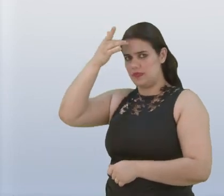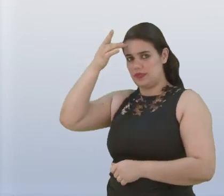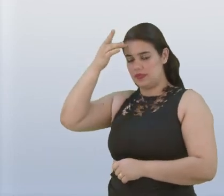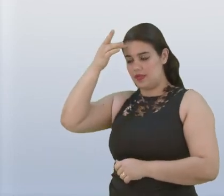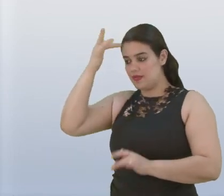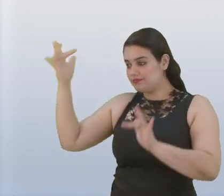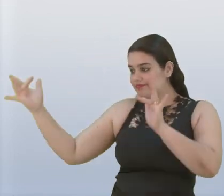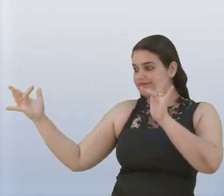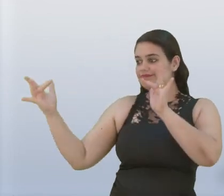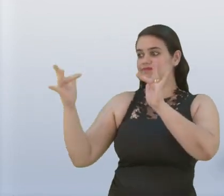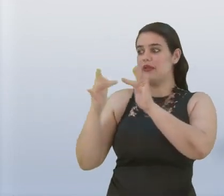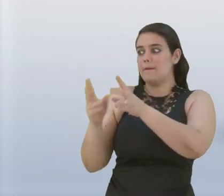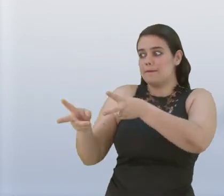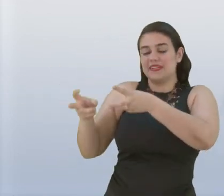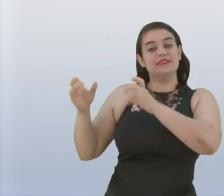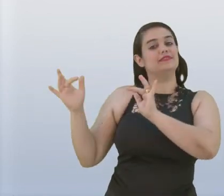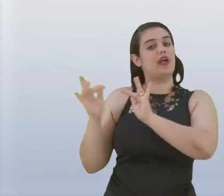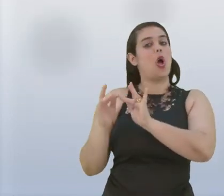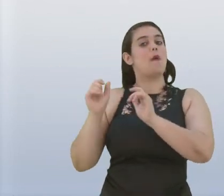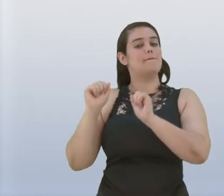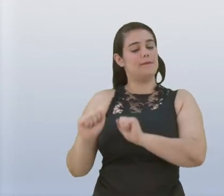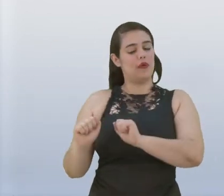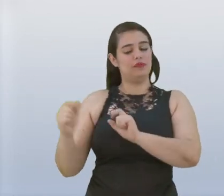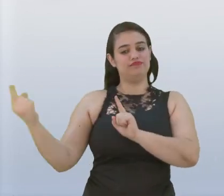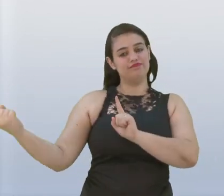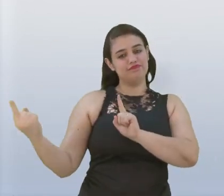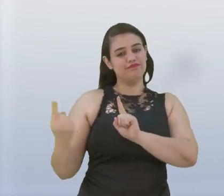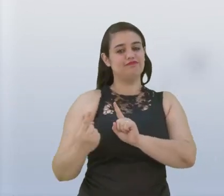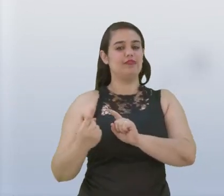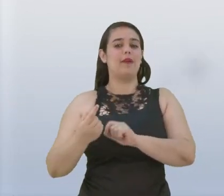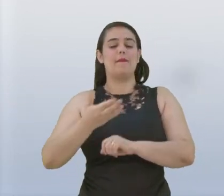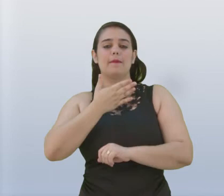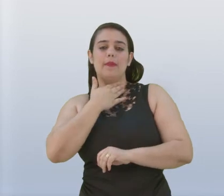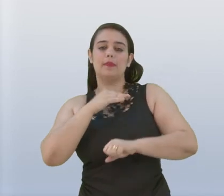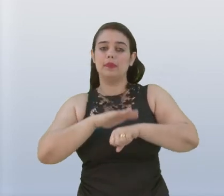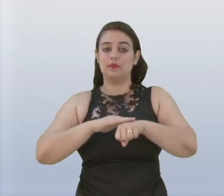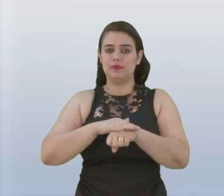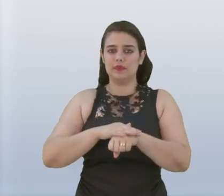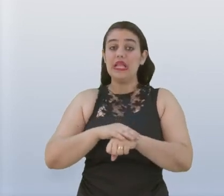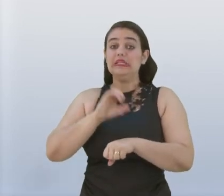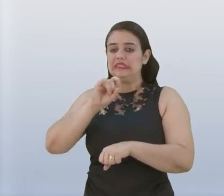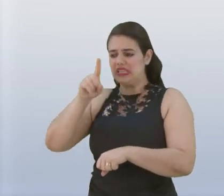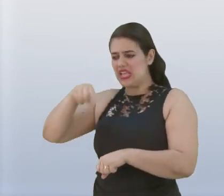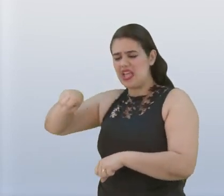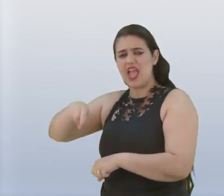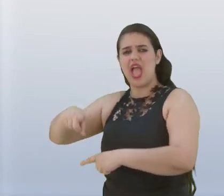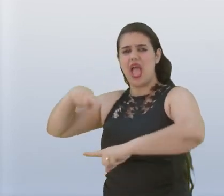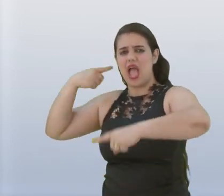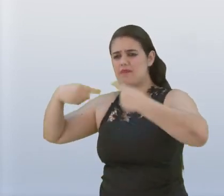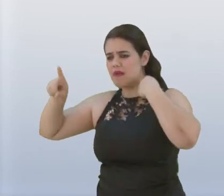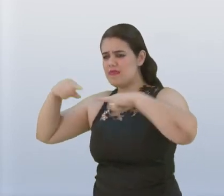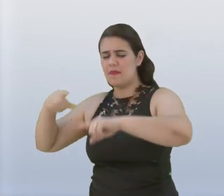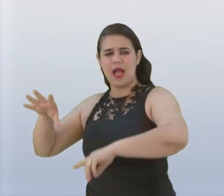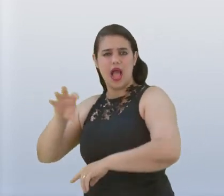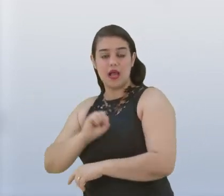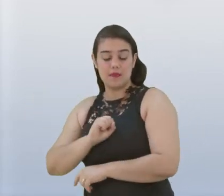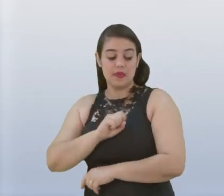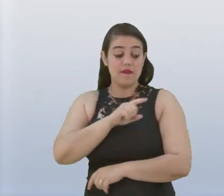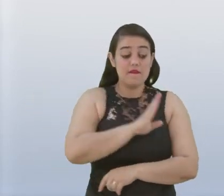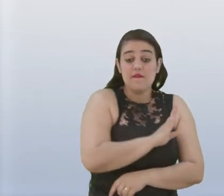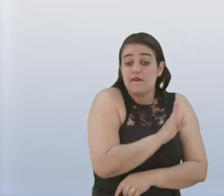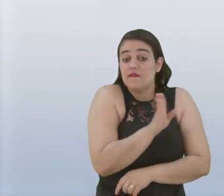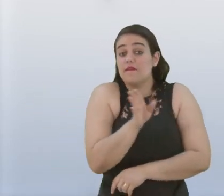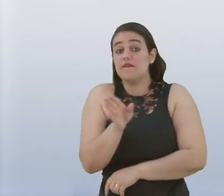com que o outro nos perceba abertos ao diálogo e ao consenso. Se o colega de trabalho gosta de ouvir música alta na hora